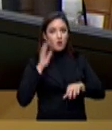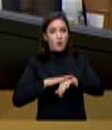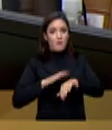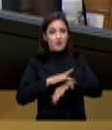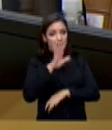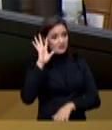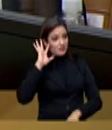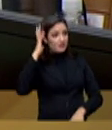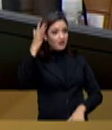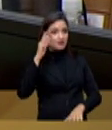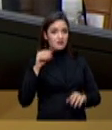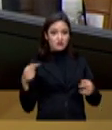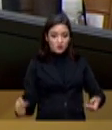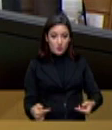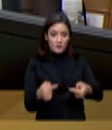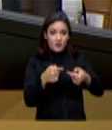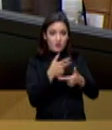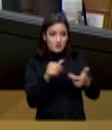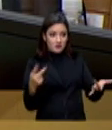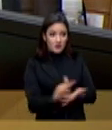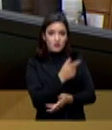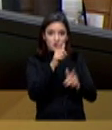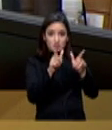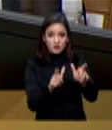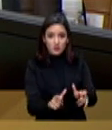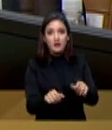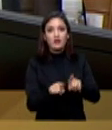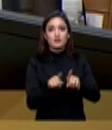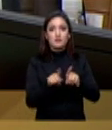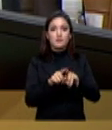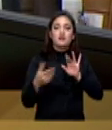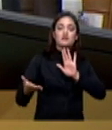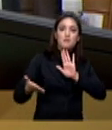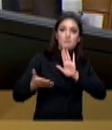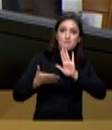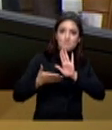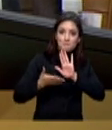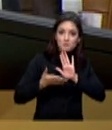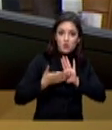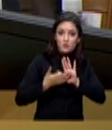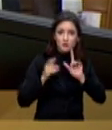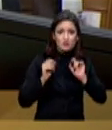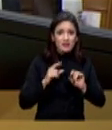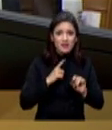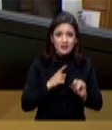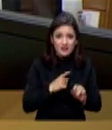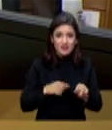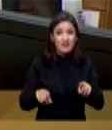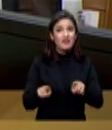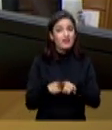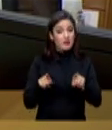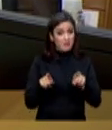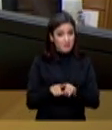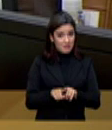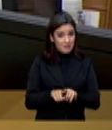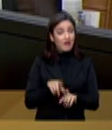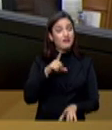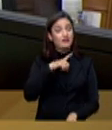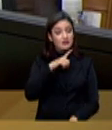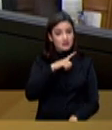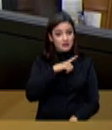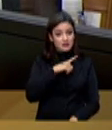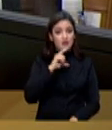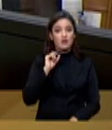de acordo com a realidade local e nos termos das propostas sobre as quais ali também foram eleitos